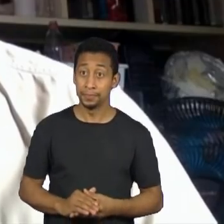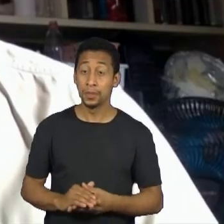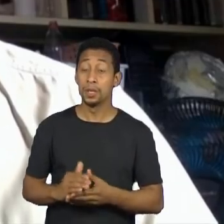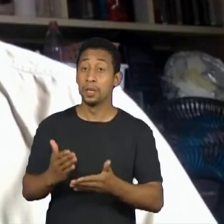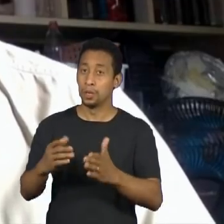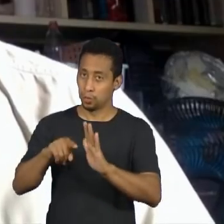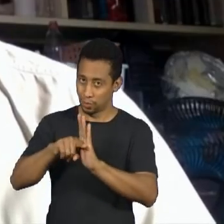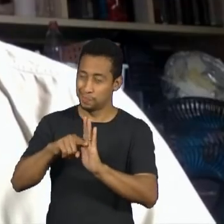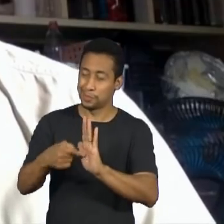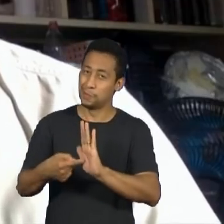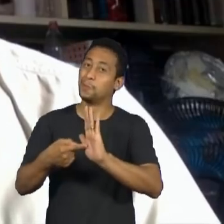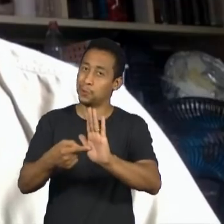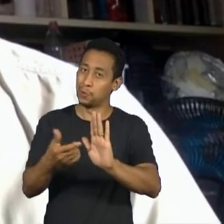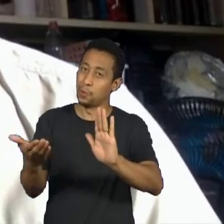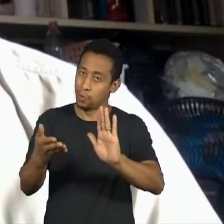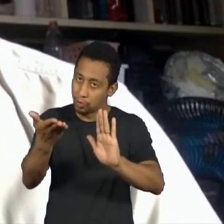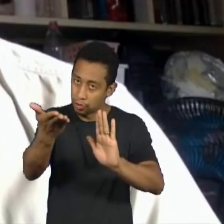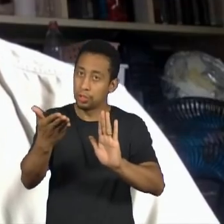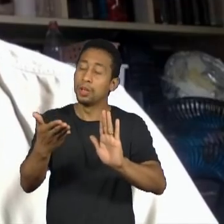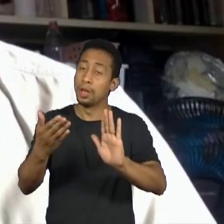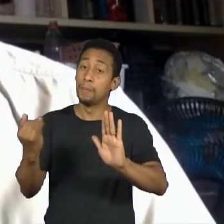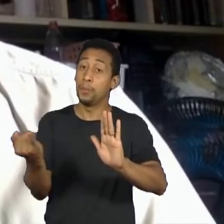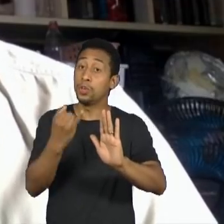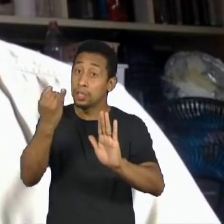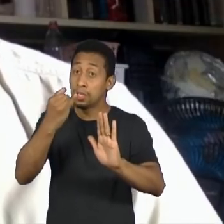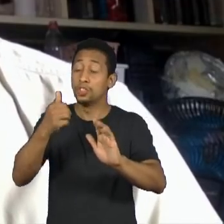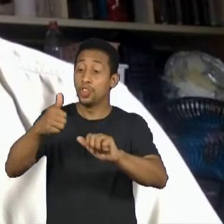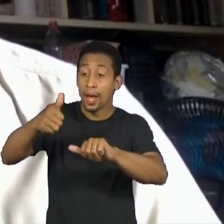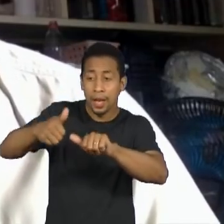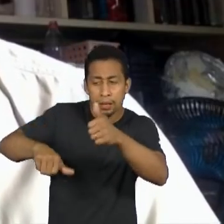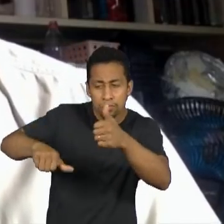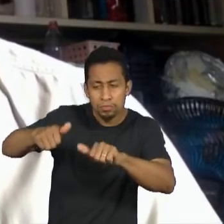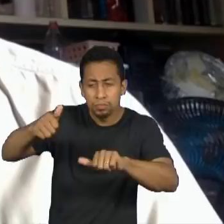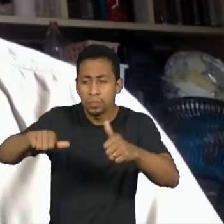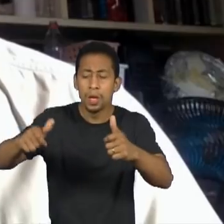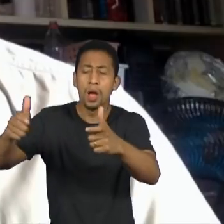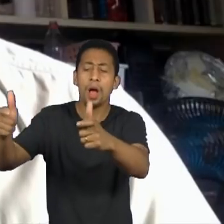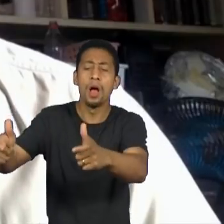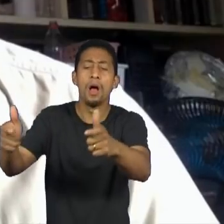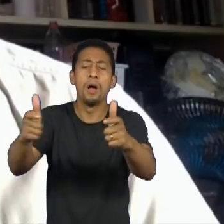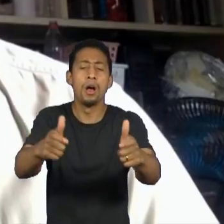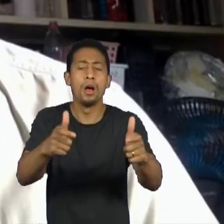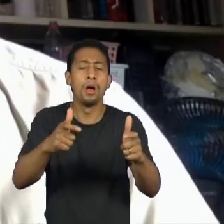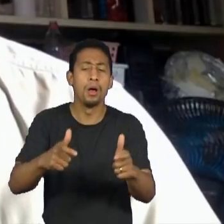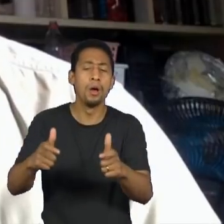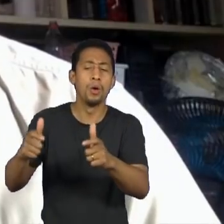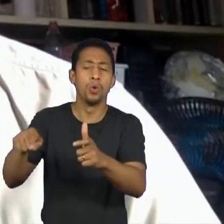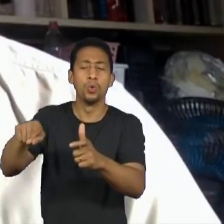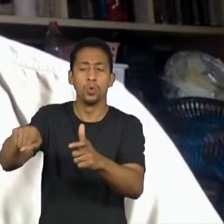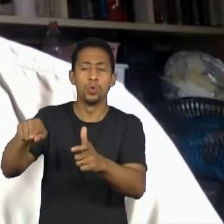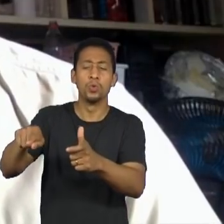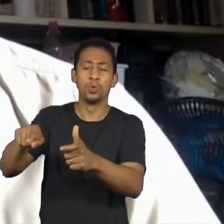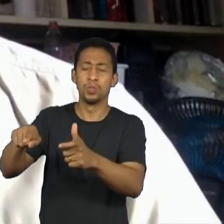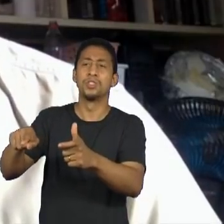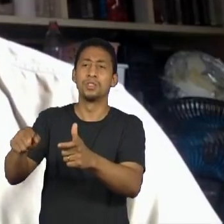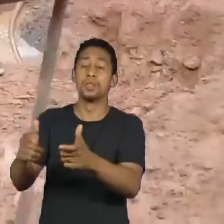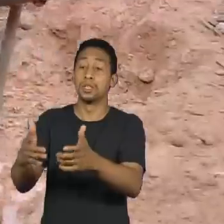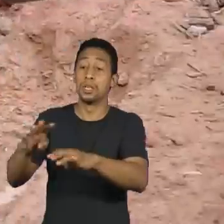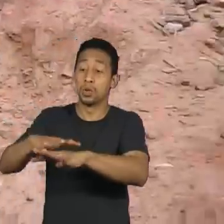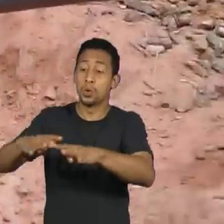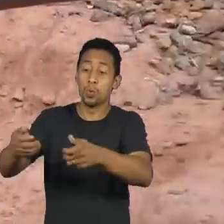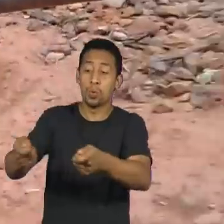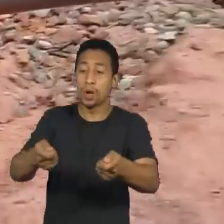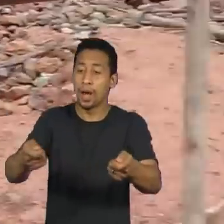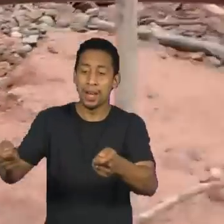estudioso, eu acredito que analisar quais são as áreas, né, que tiveram um maior crescimento,